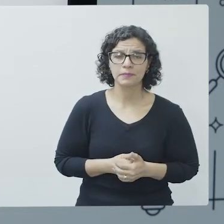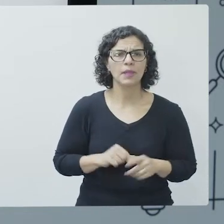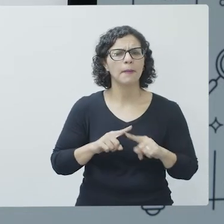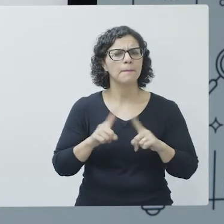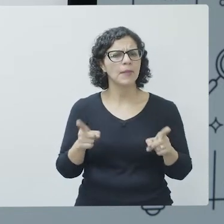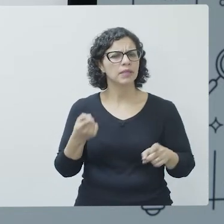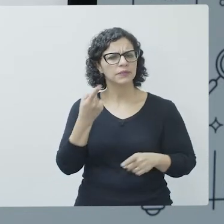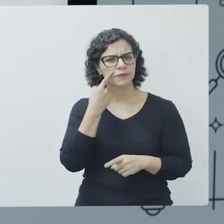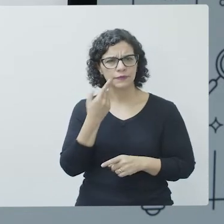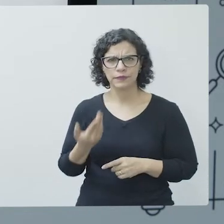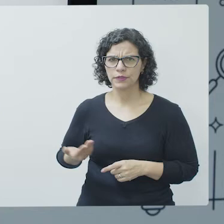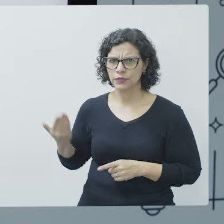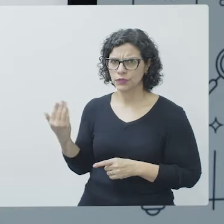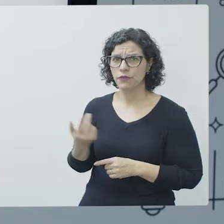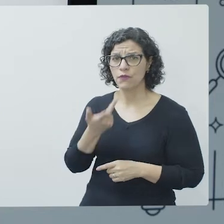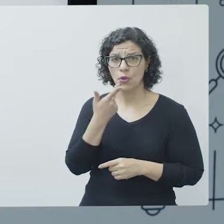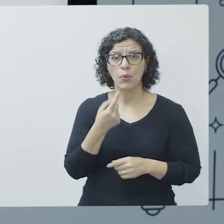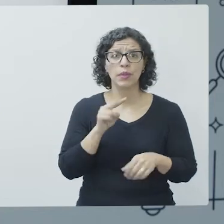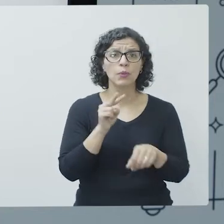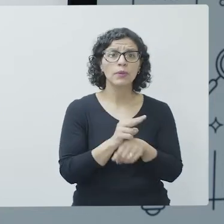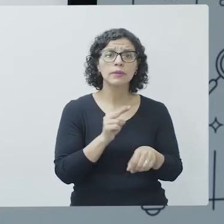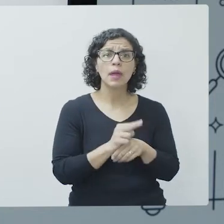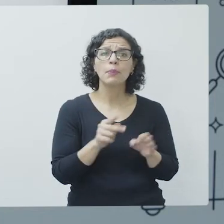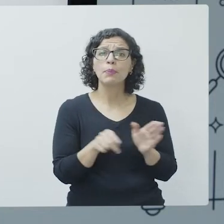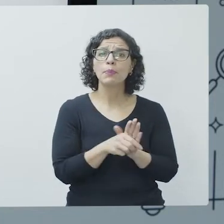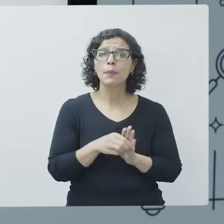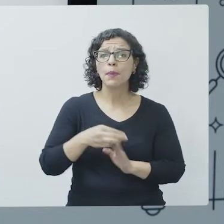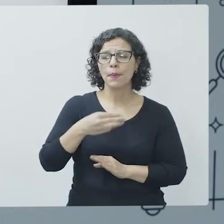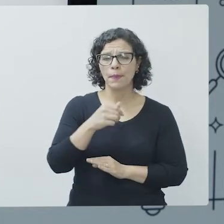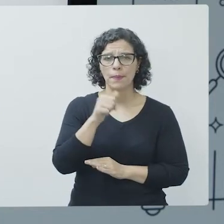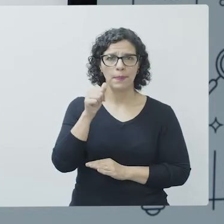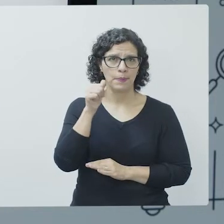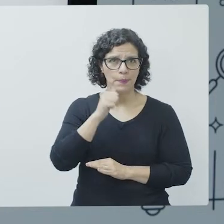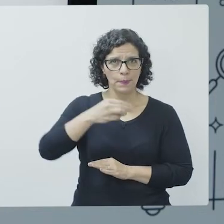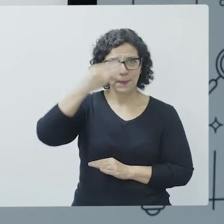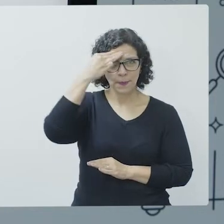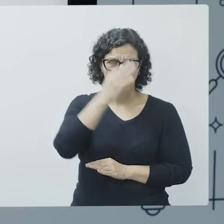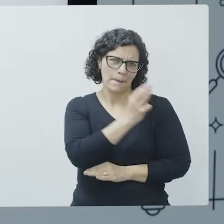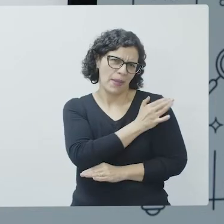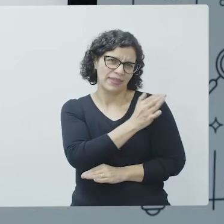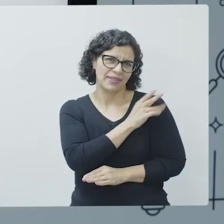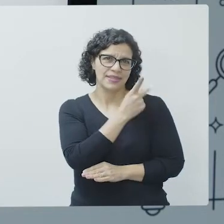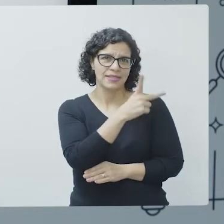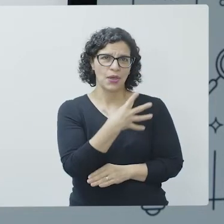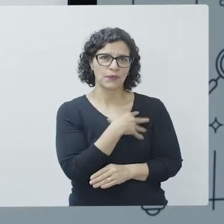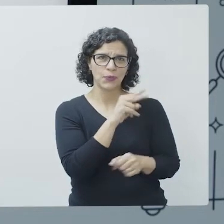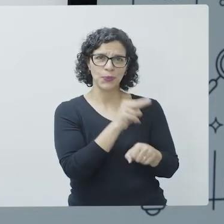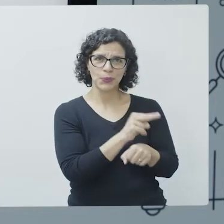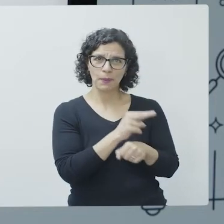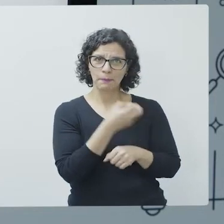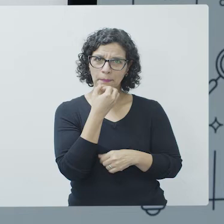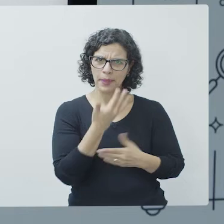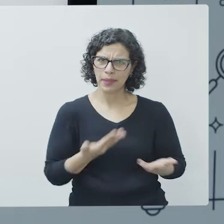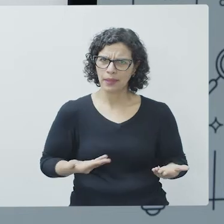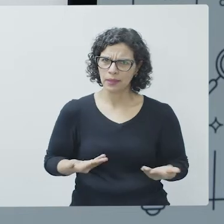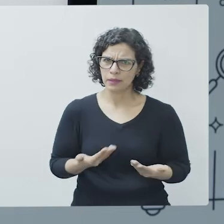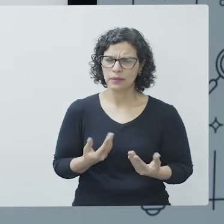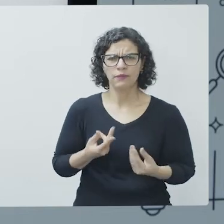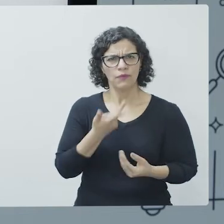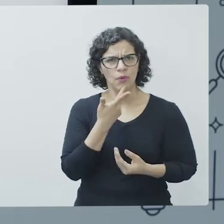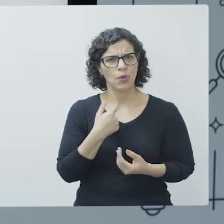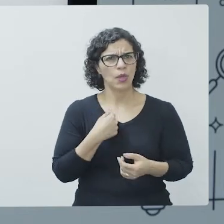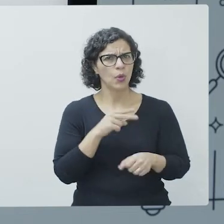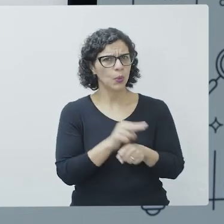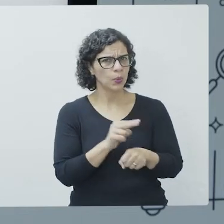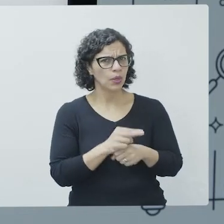feliz. Mas olha só, pretendo ser uma madrinha, uma ótima madrinha para seu filho. Pretendo ser